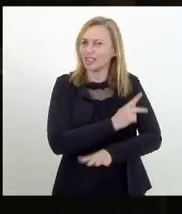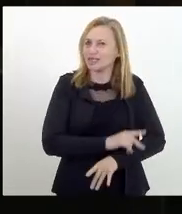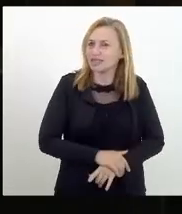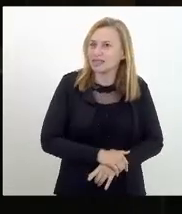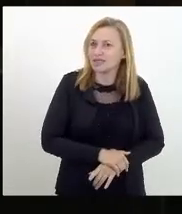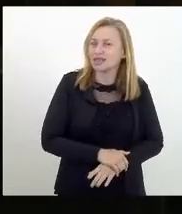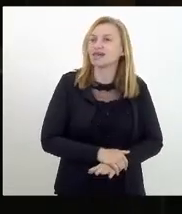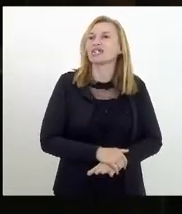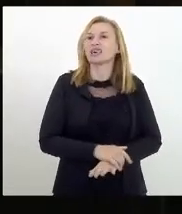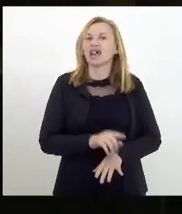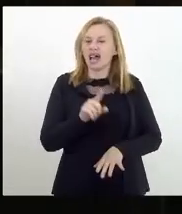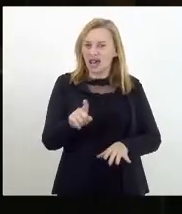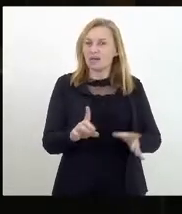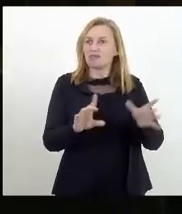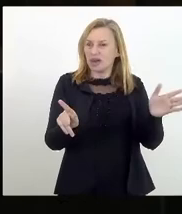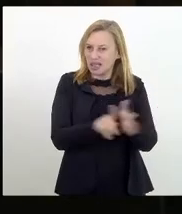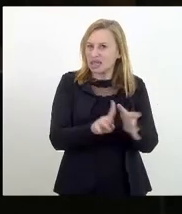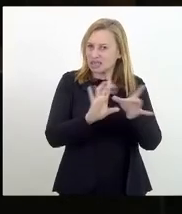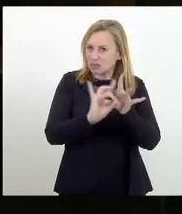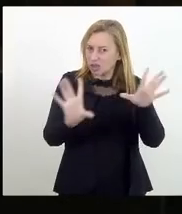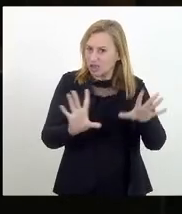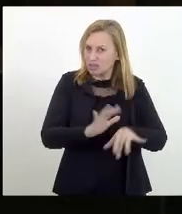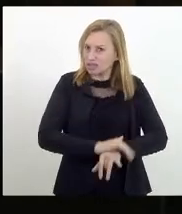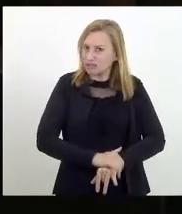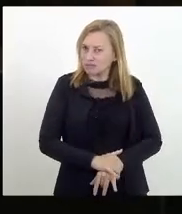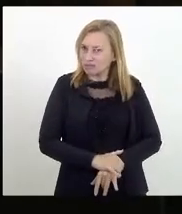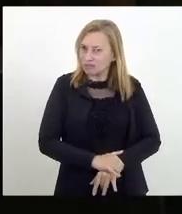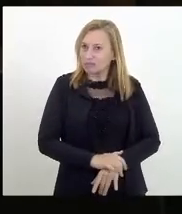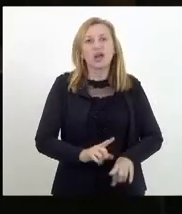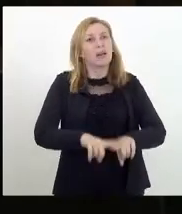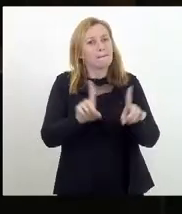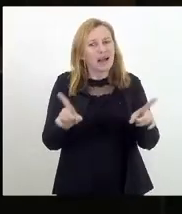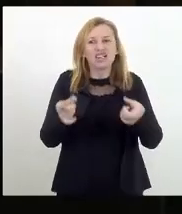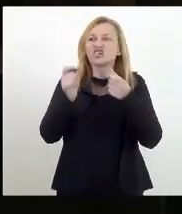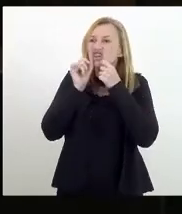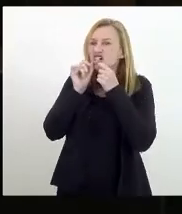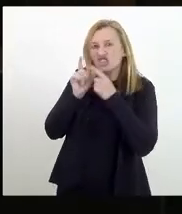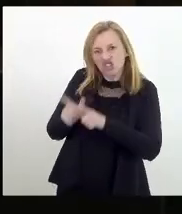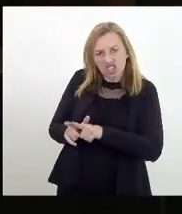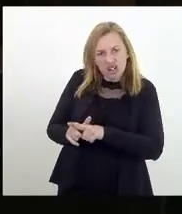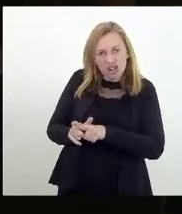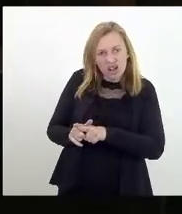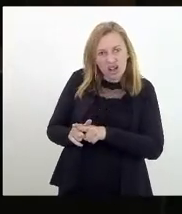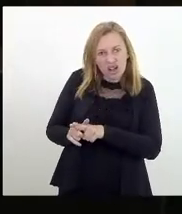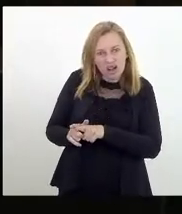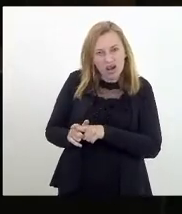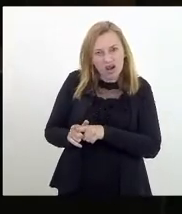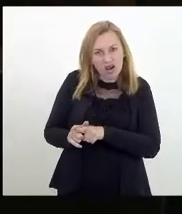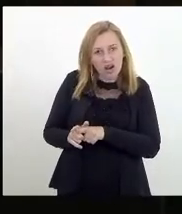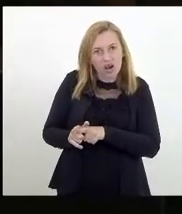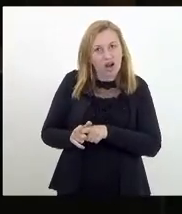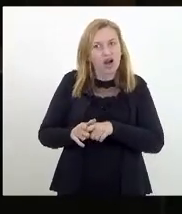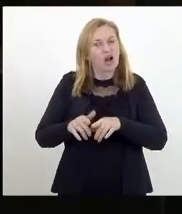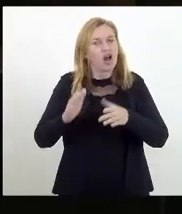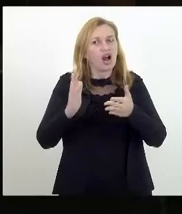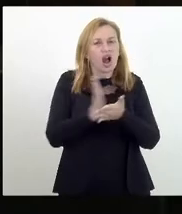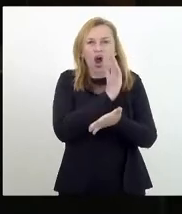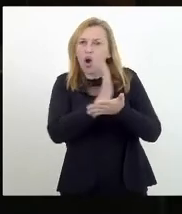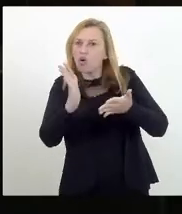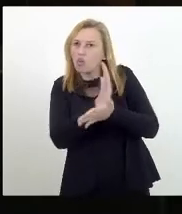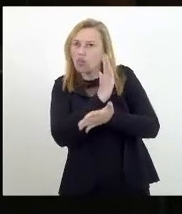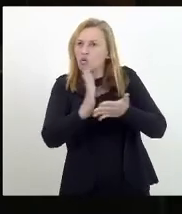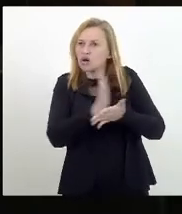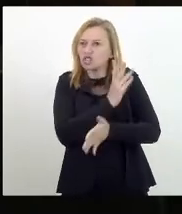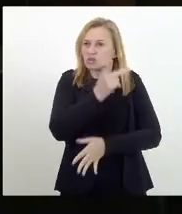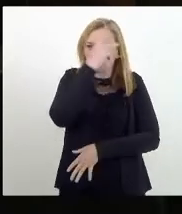faz parte da democracia é mais criticar um determinado as pessoas